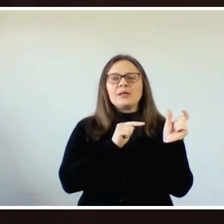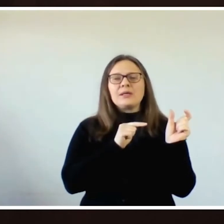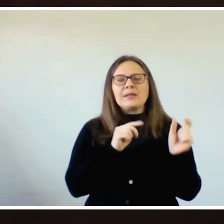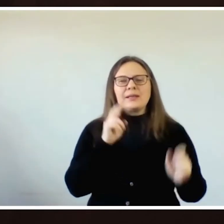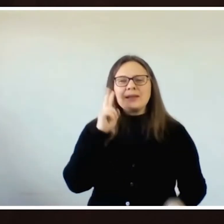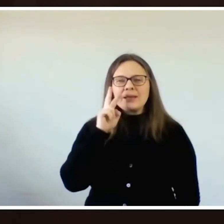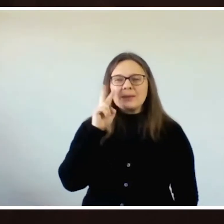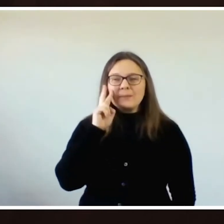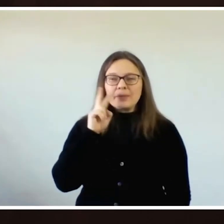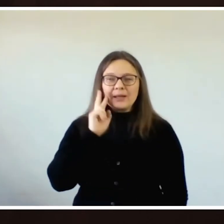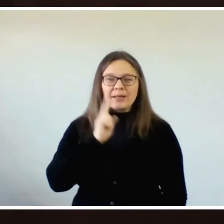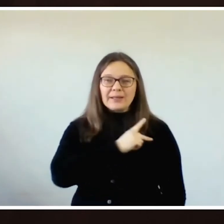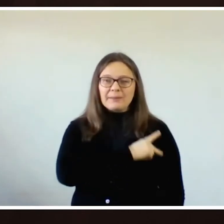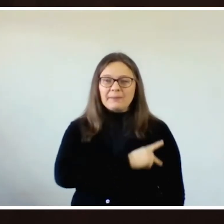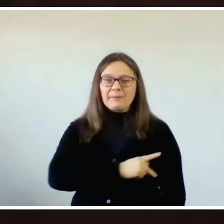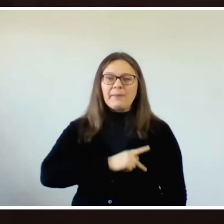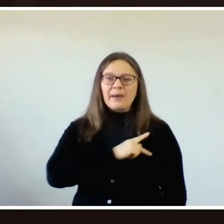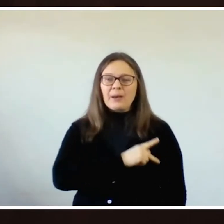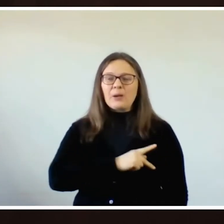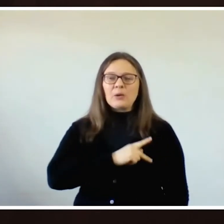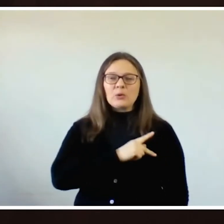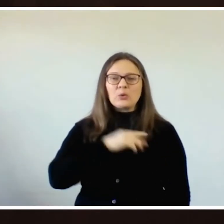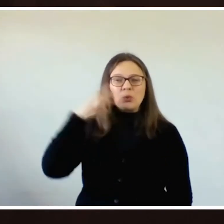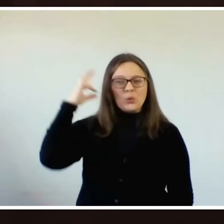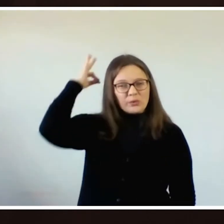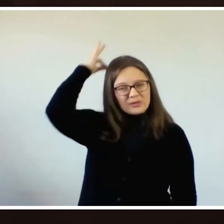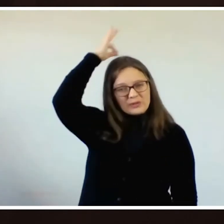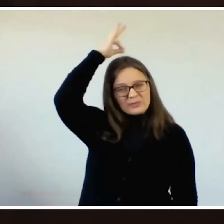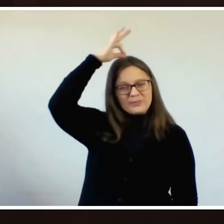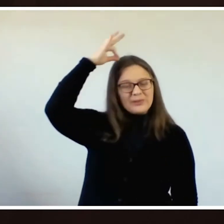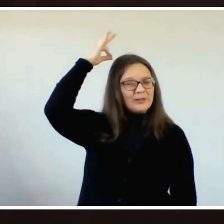lembra? Então, ali na Bitínia, né,